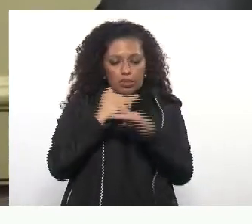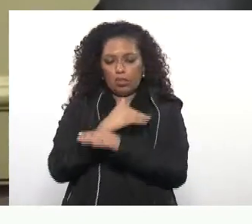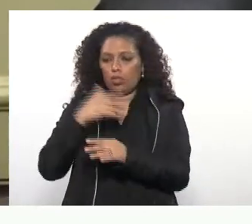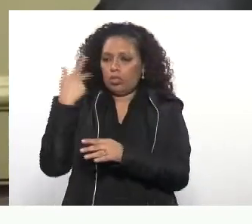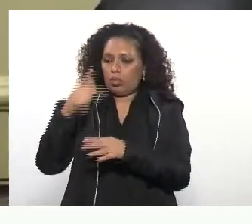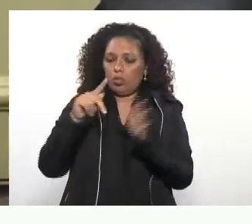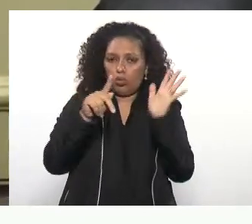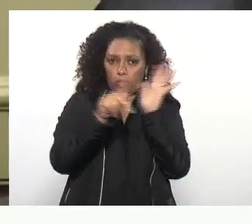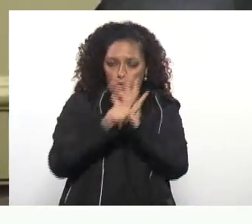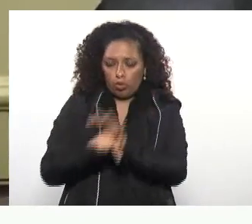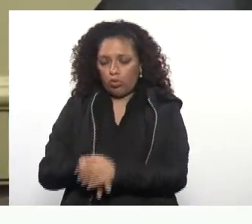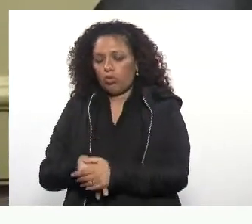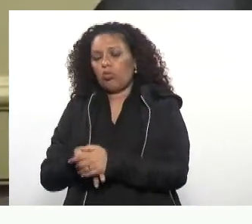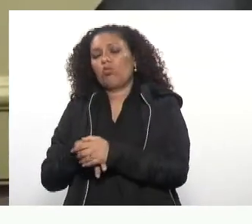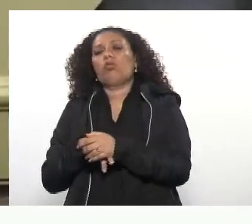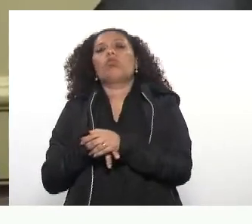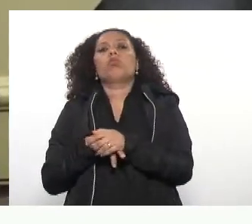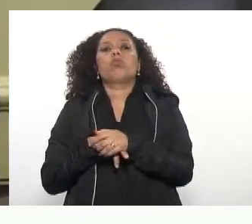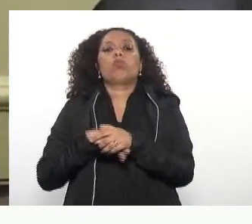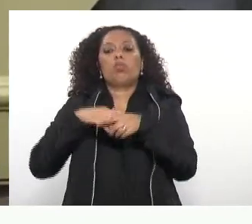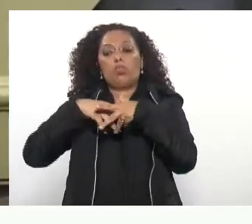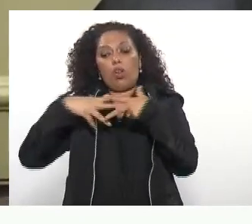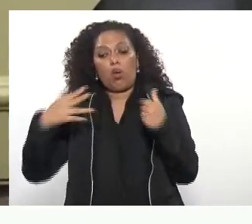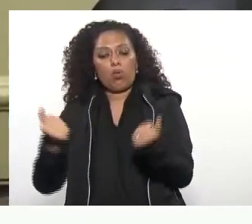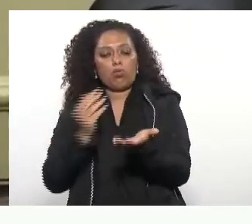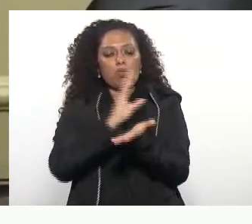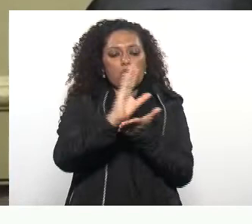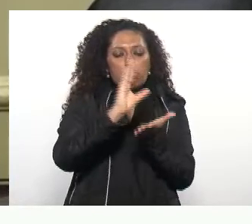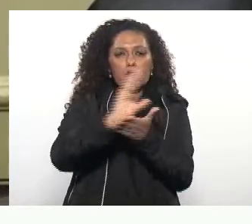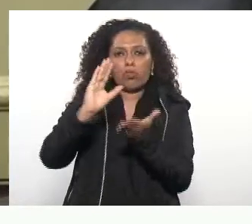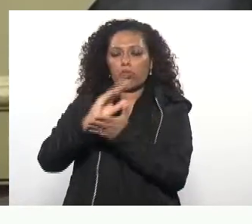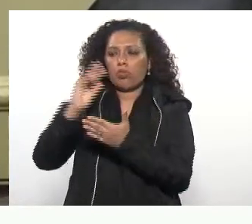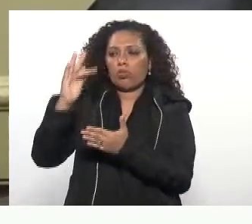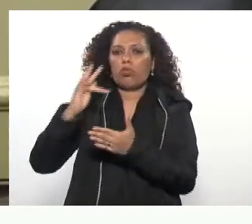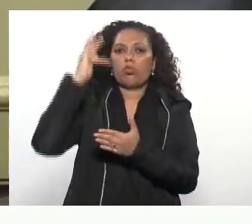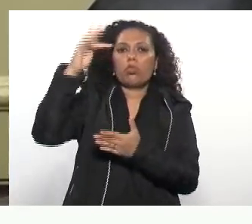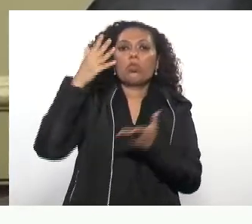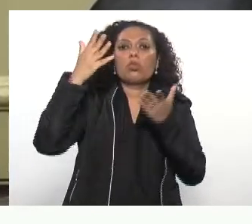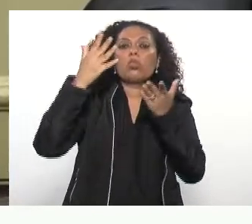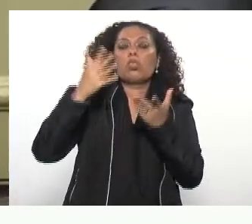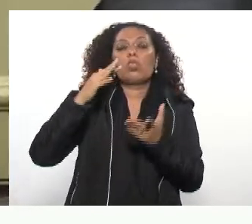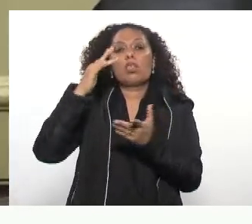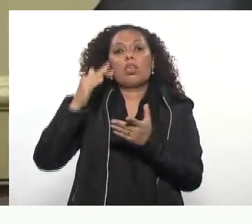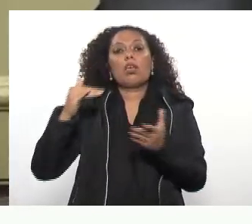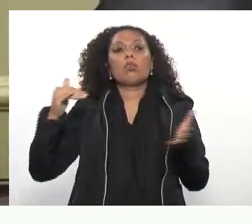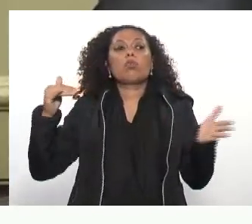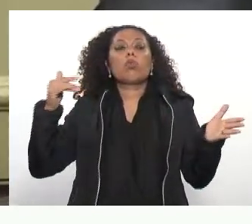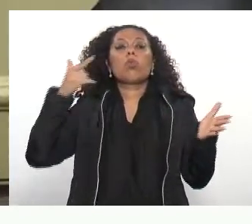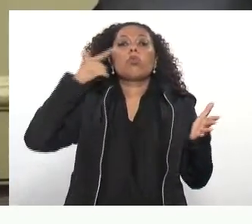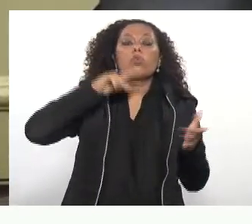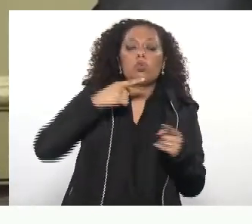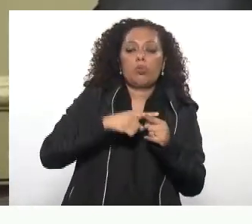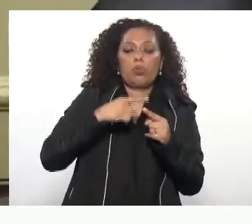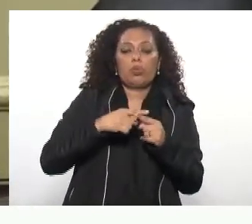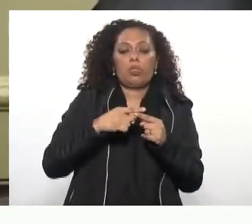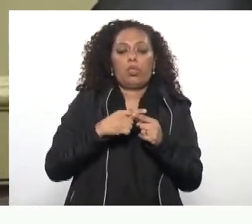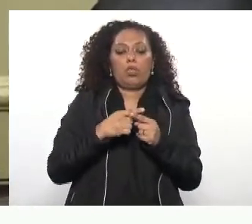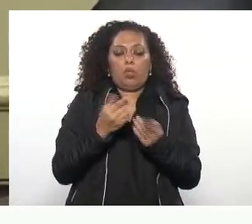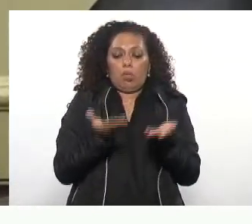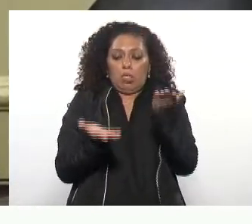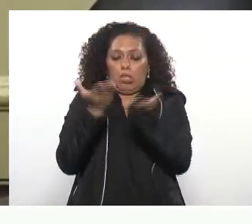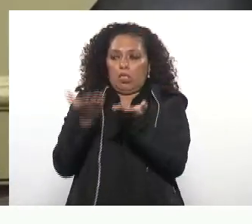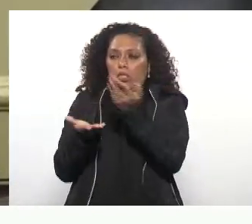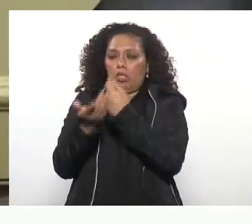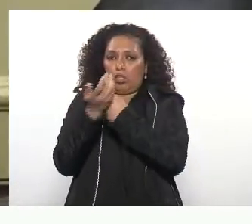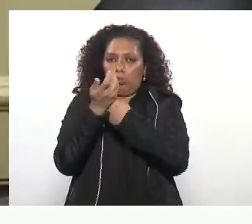projeto, com o que é preciso ainda investir, o que quer se alcançar, para que se mantenha o equilíbrio econômico e financeiro, que